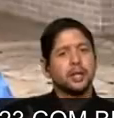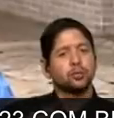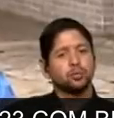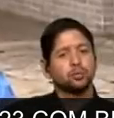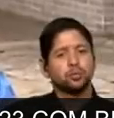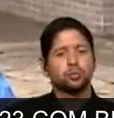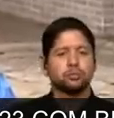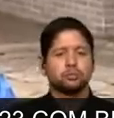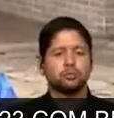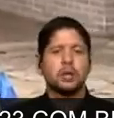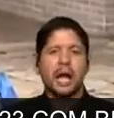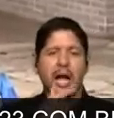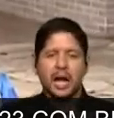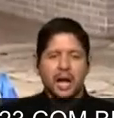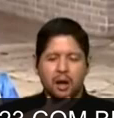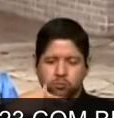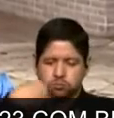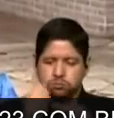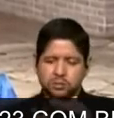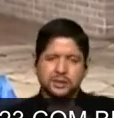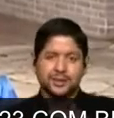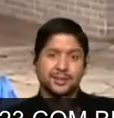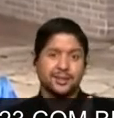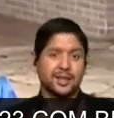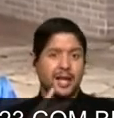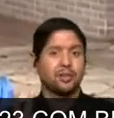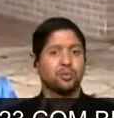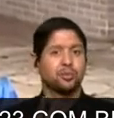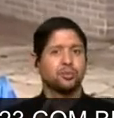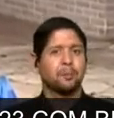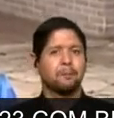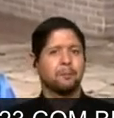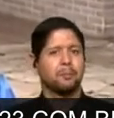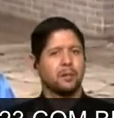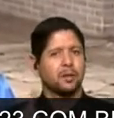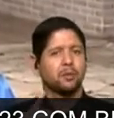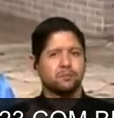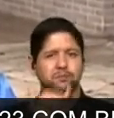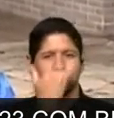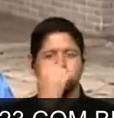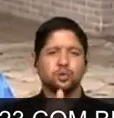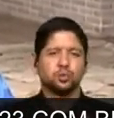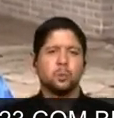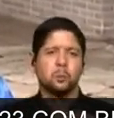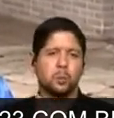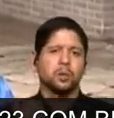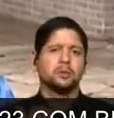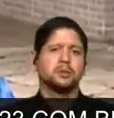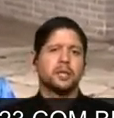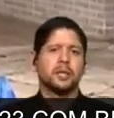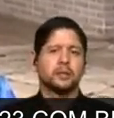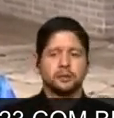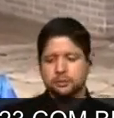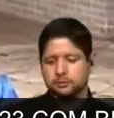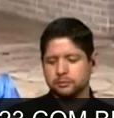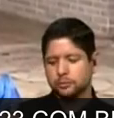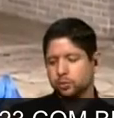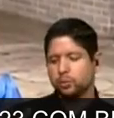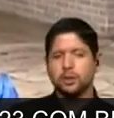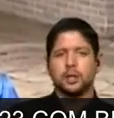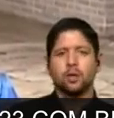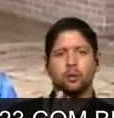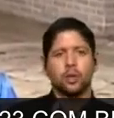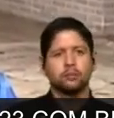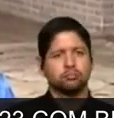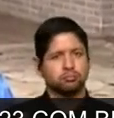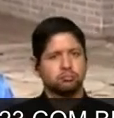né? Os afogamentos são o segundo maior tipo de acidentes com mortes de crianças entre 1 e 4 anos